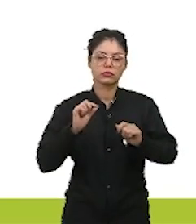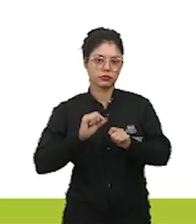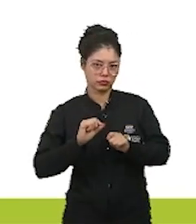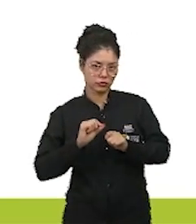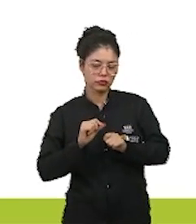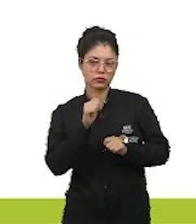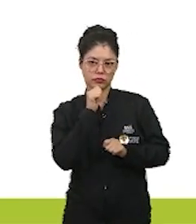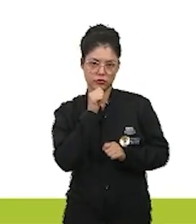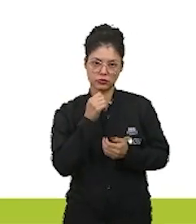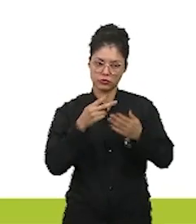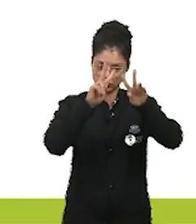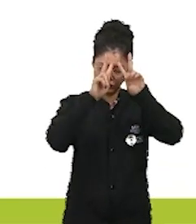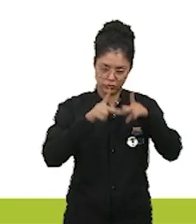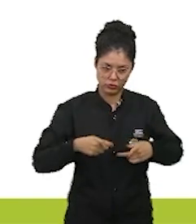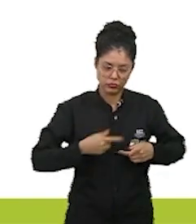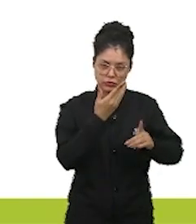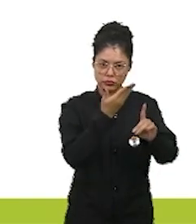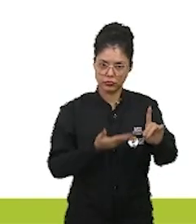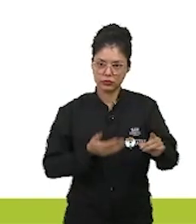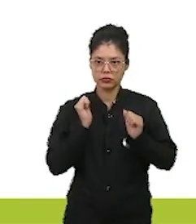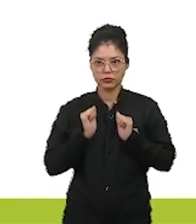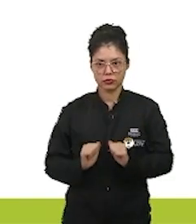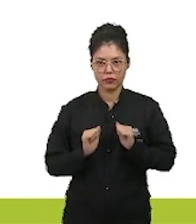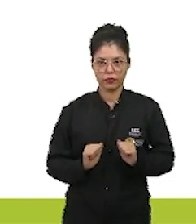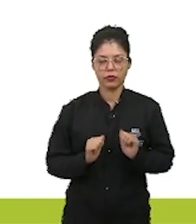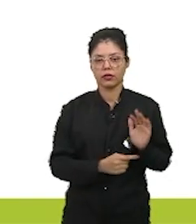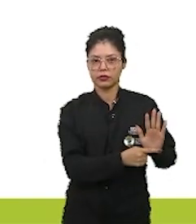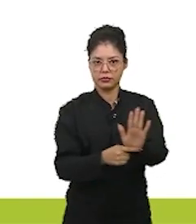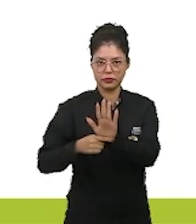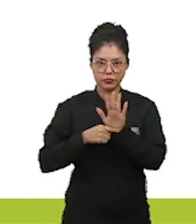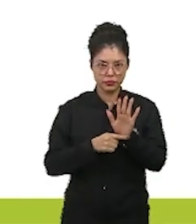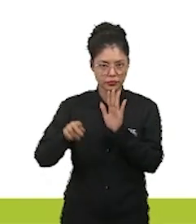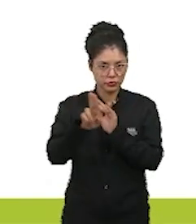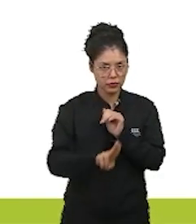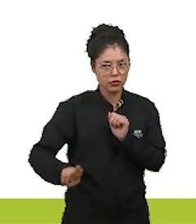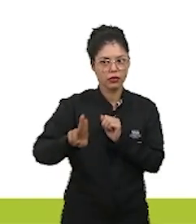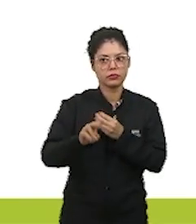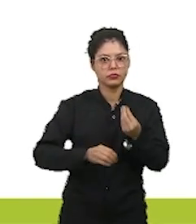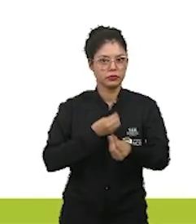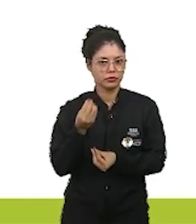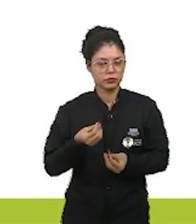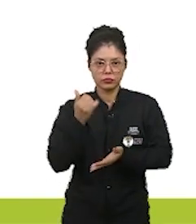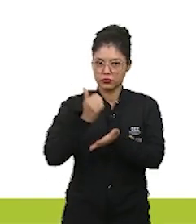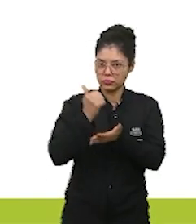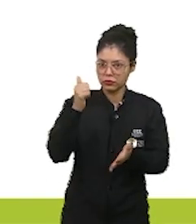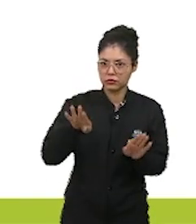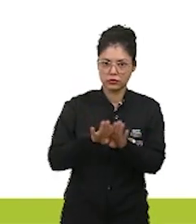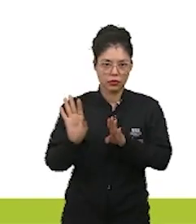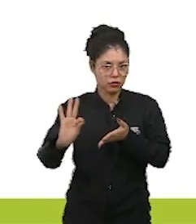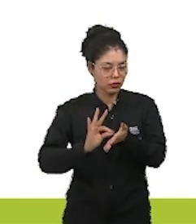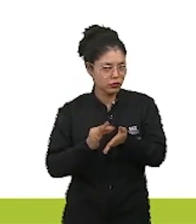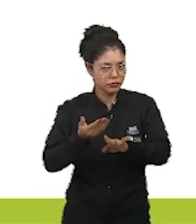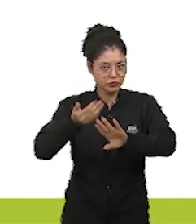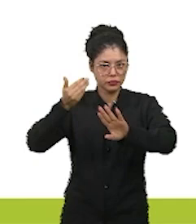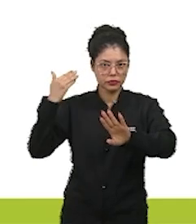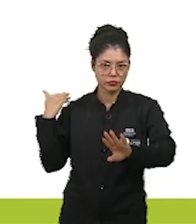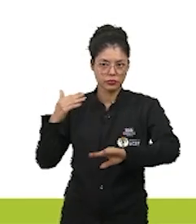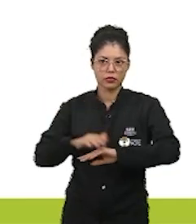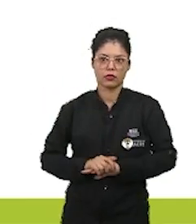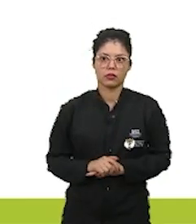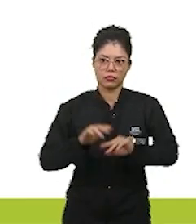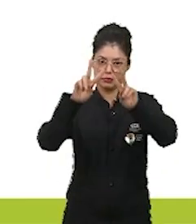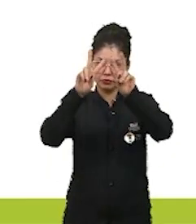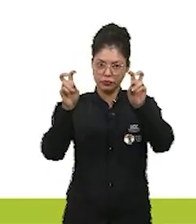as riquezas que esses elementos podem oferecer e também utilizá-las como documentos e registros do passado.